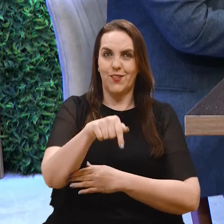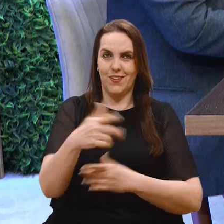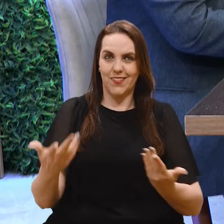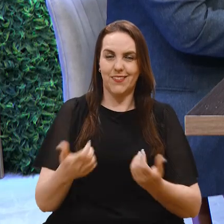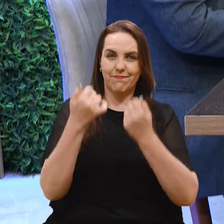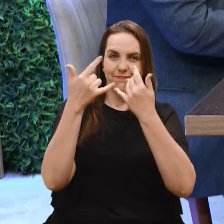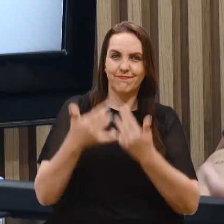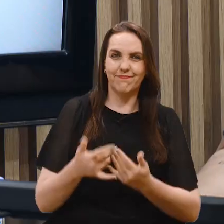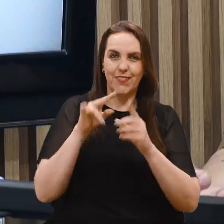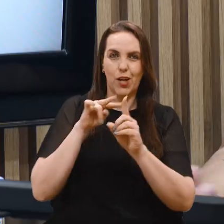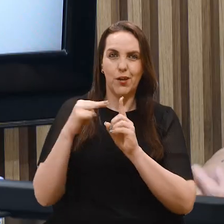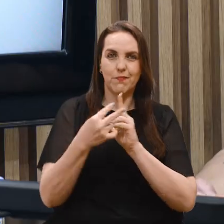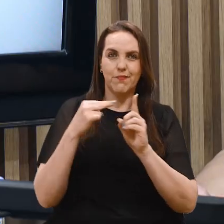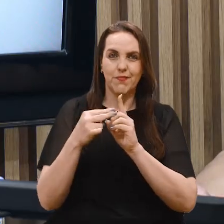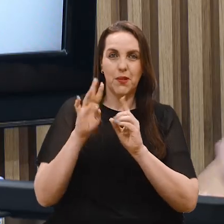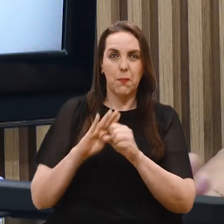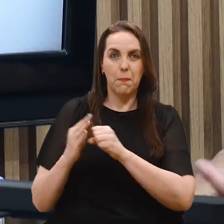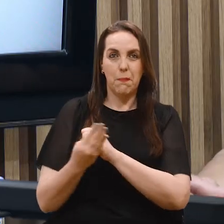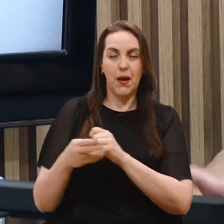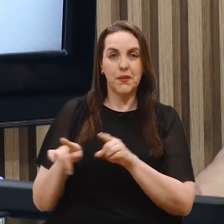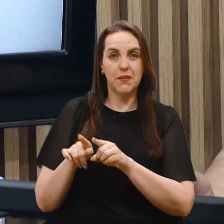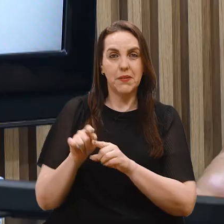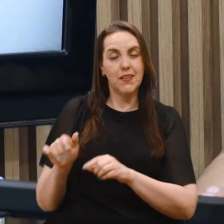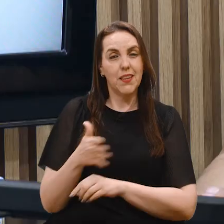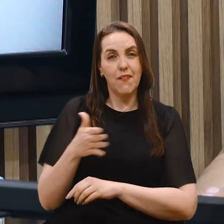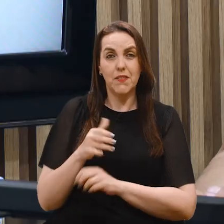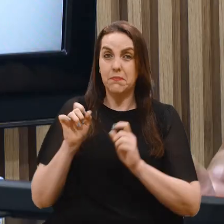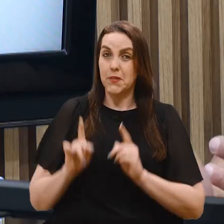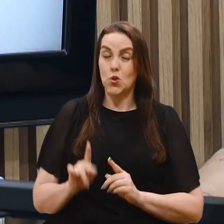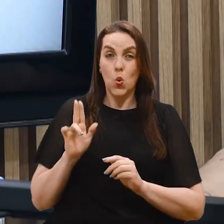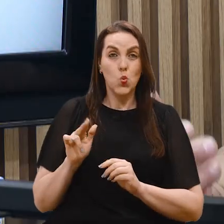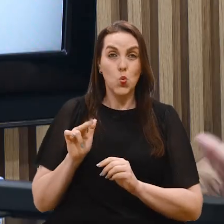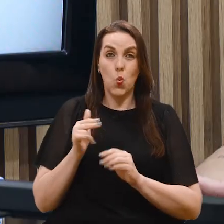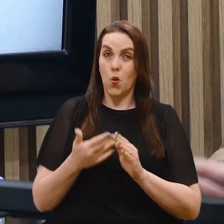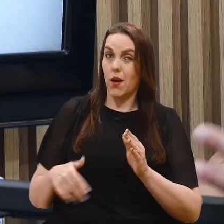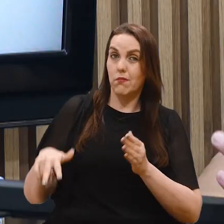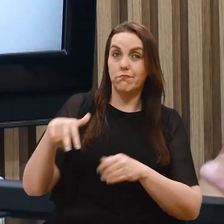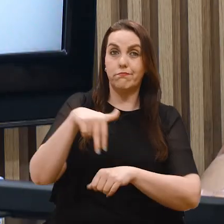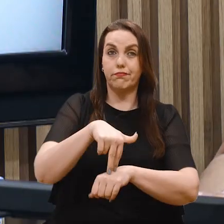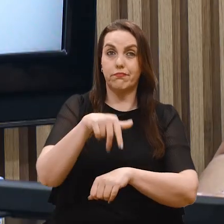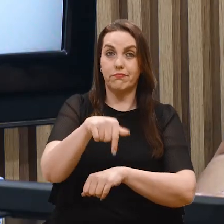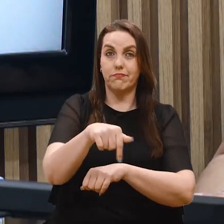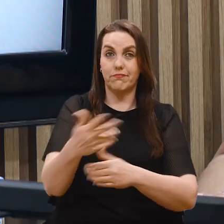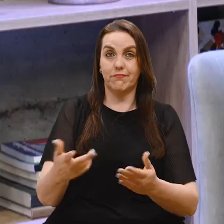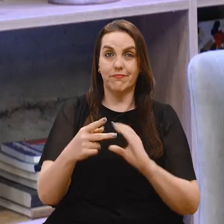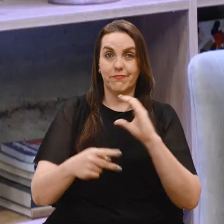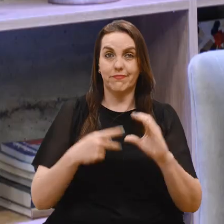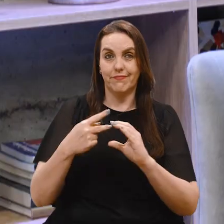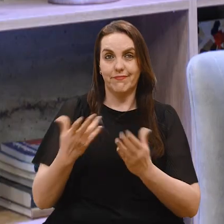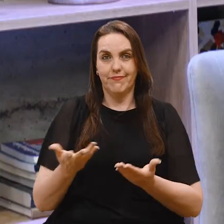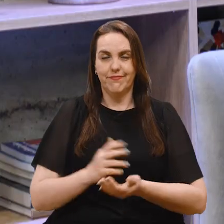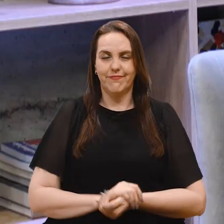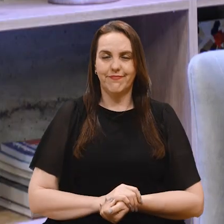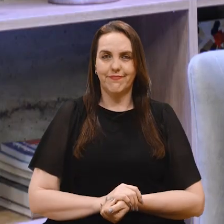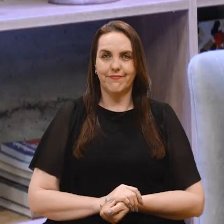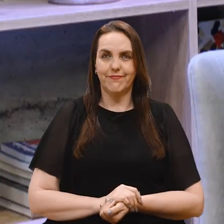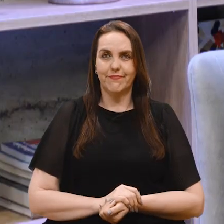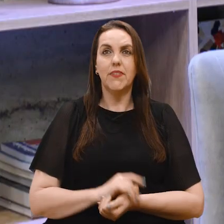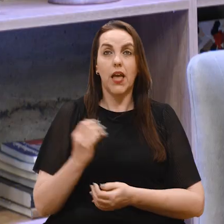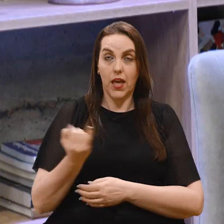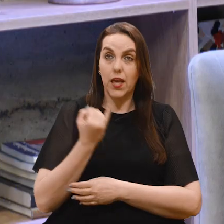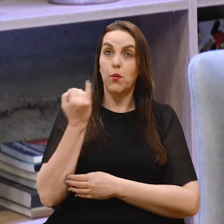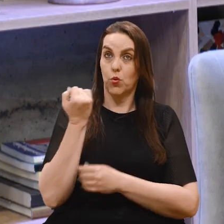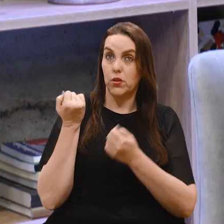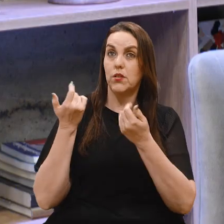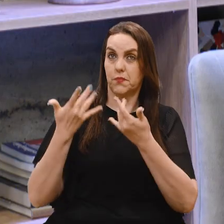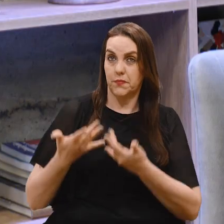a visão de bairros que talvez tem pessoas que nunca pisaram, né? Ou só ouviram falar. Importante mencionar isso, né? A nossa